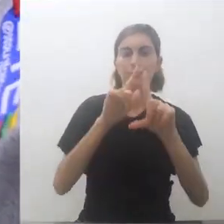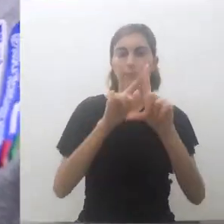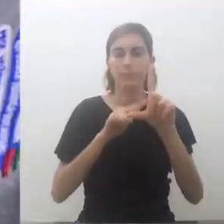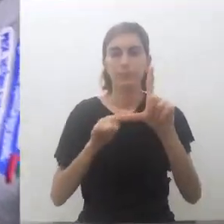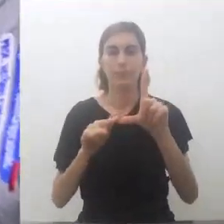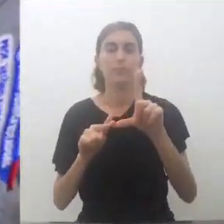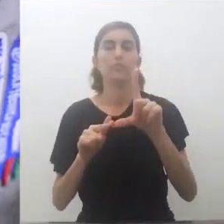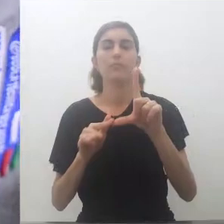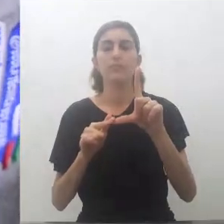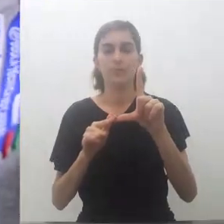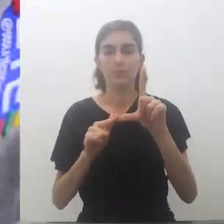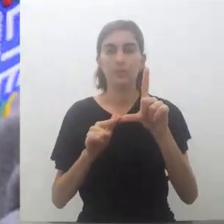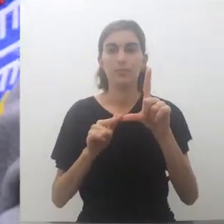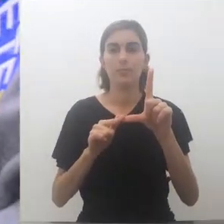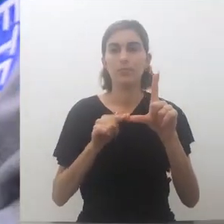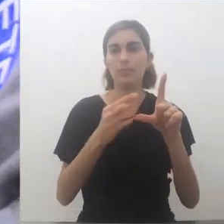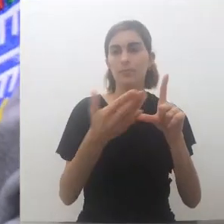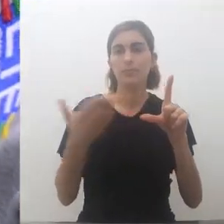leitura